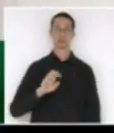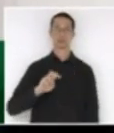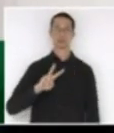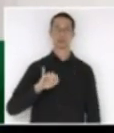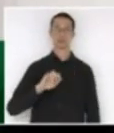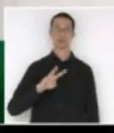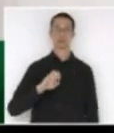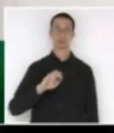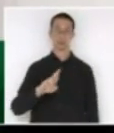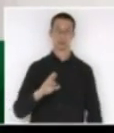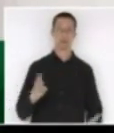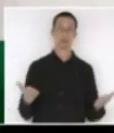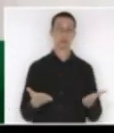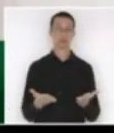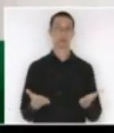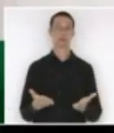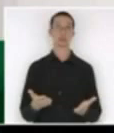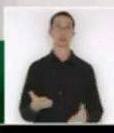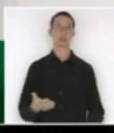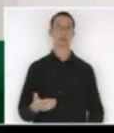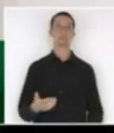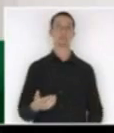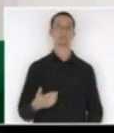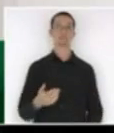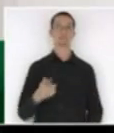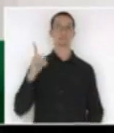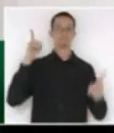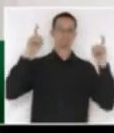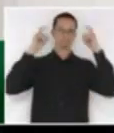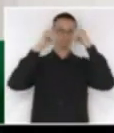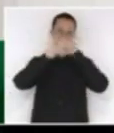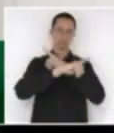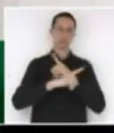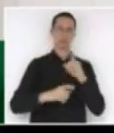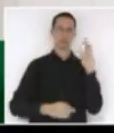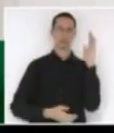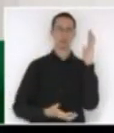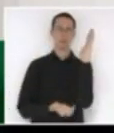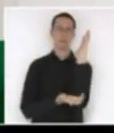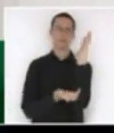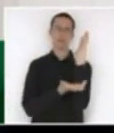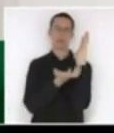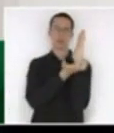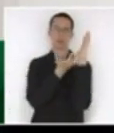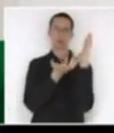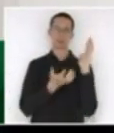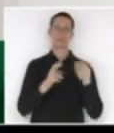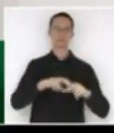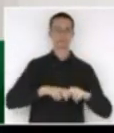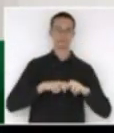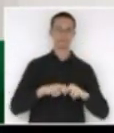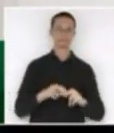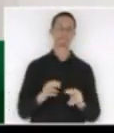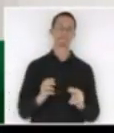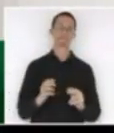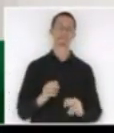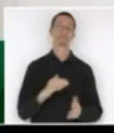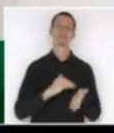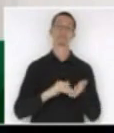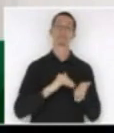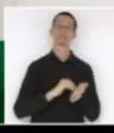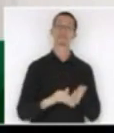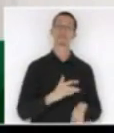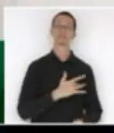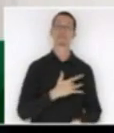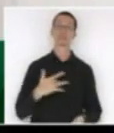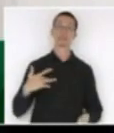Estamos encontrando uma certa dificuldade burocrática em relação à Secretaria de Saúde. Esperamos que amanhã à tarde, deputada Carminati,